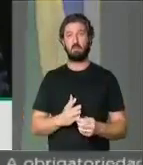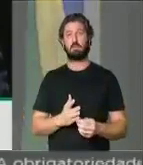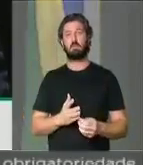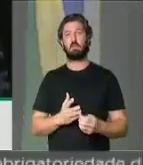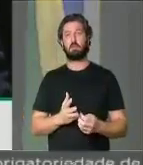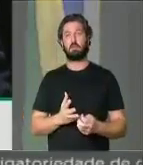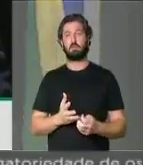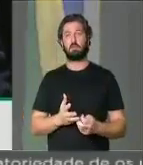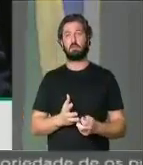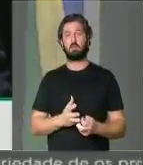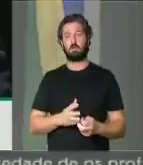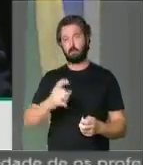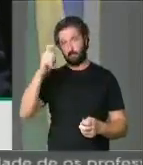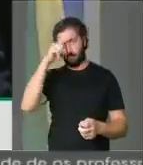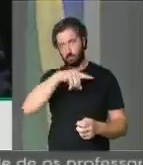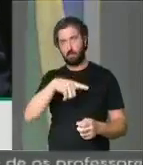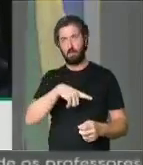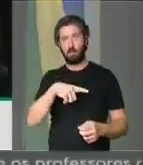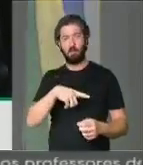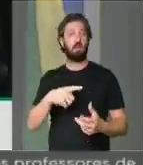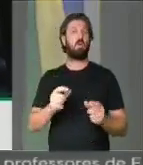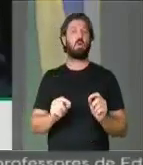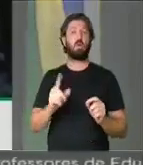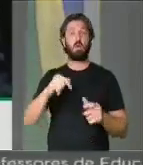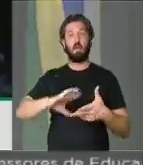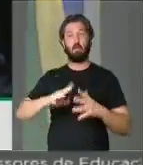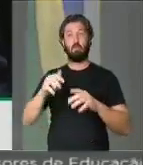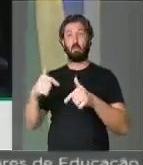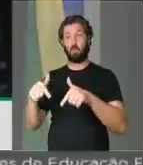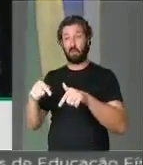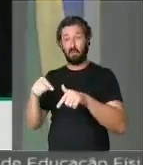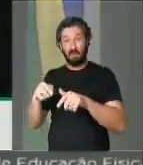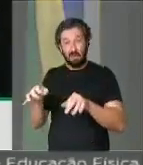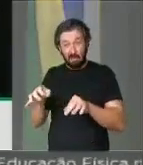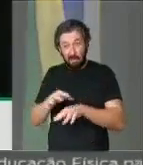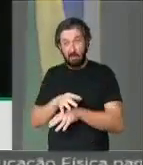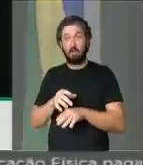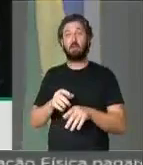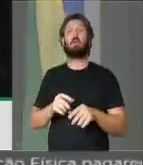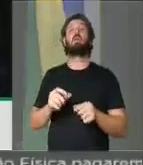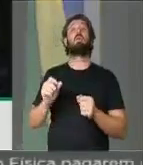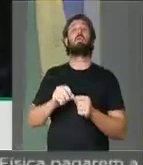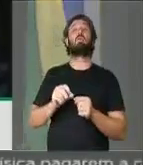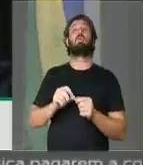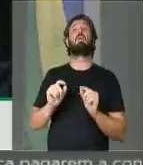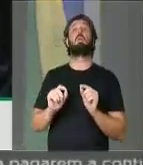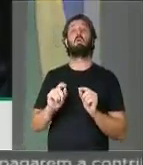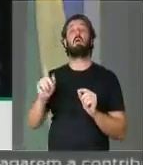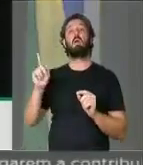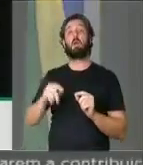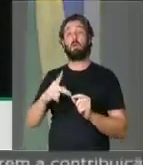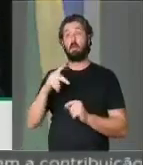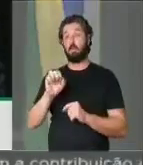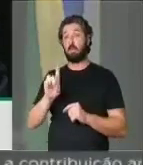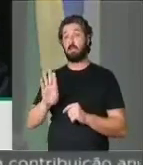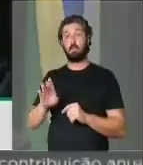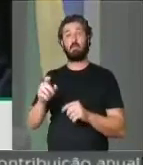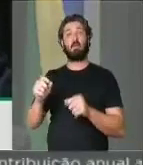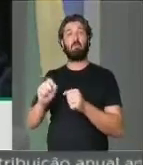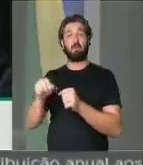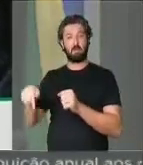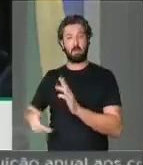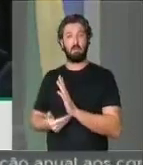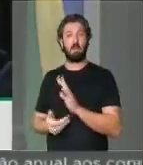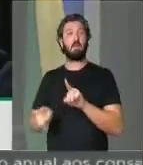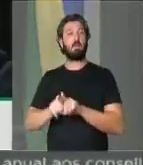Com dificuldades, ele conclui uma reforma trabalhista que foi conduzido pelo próprio PSDB, tanto aqui na Câmara como